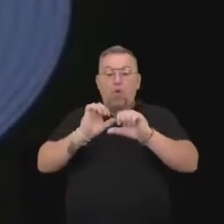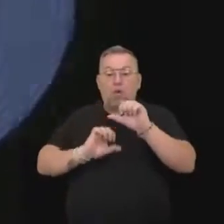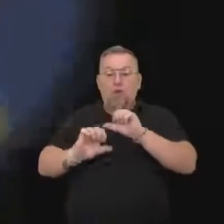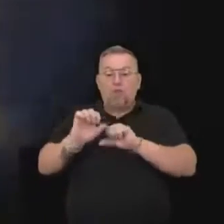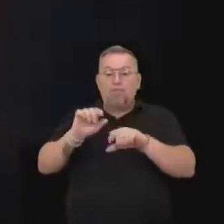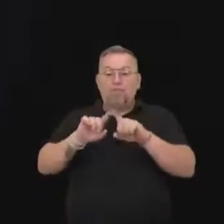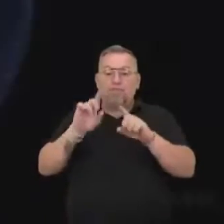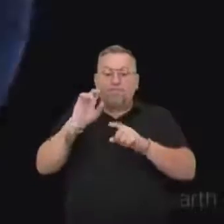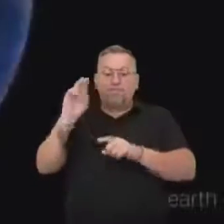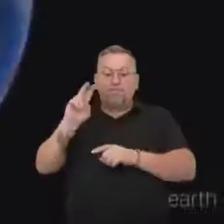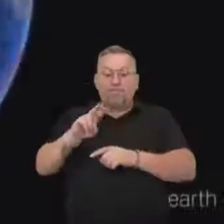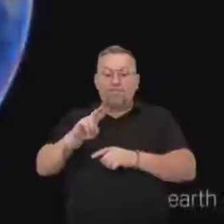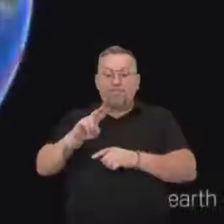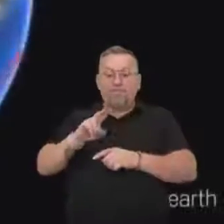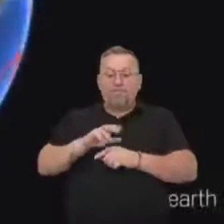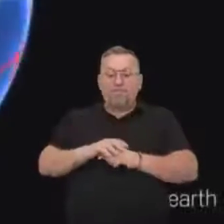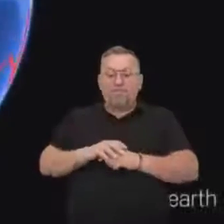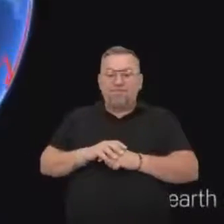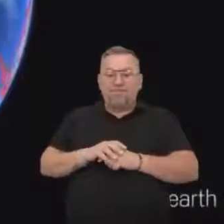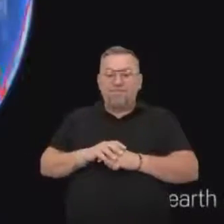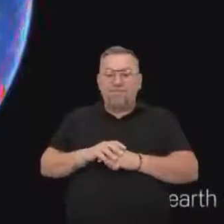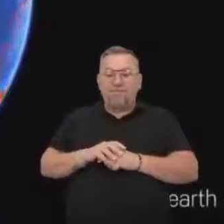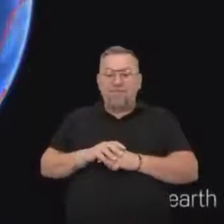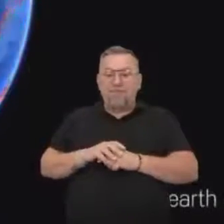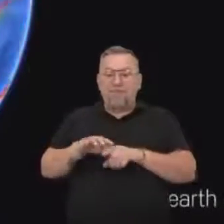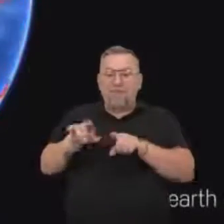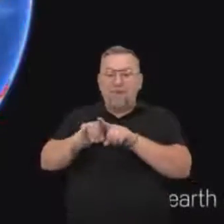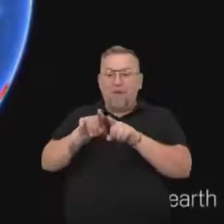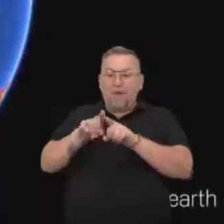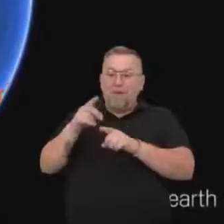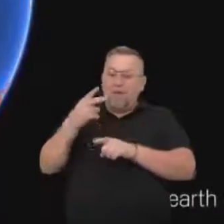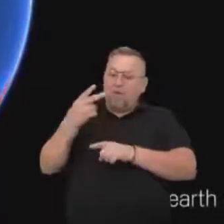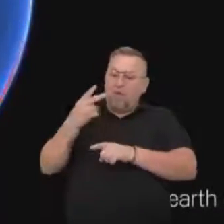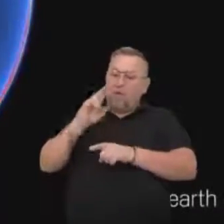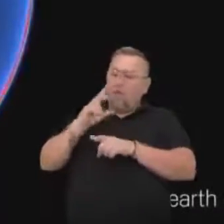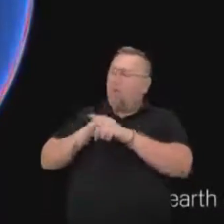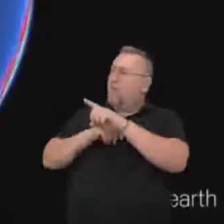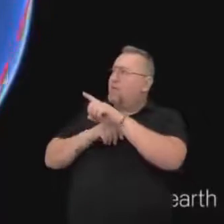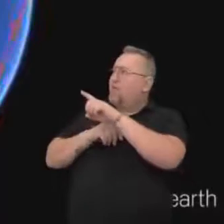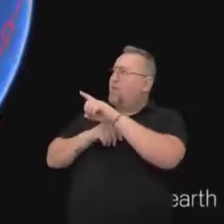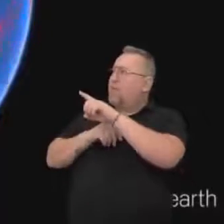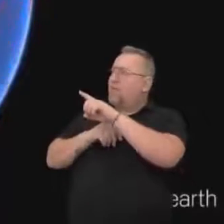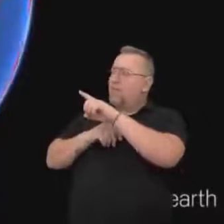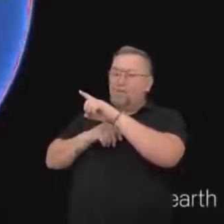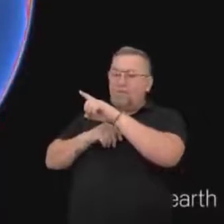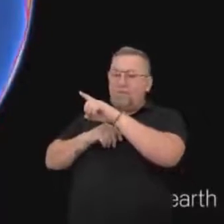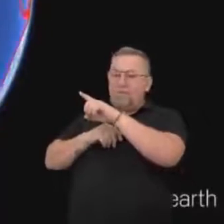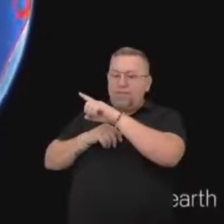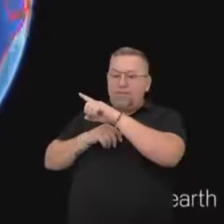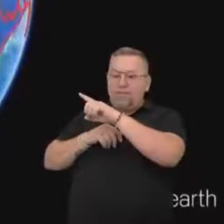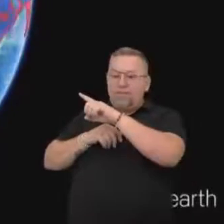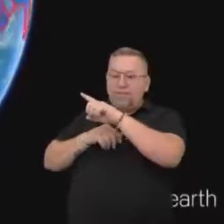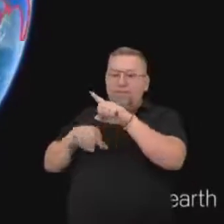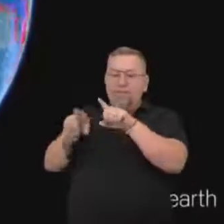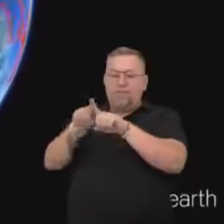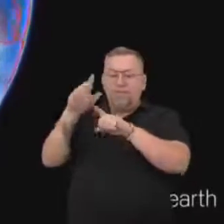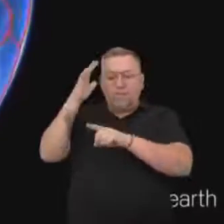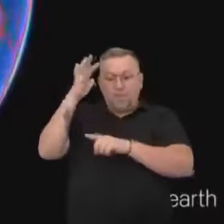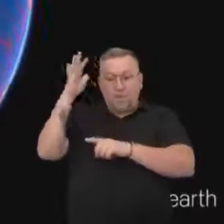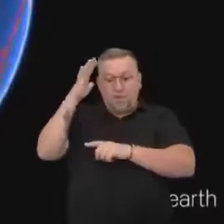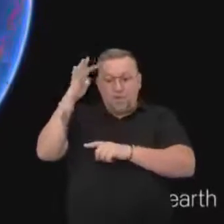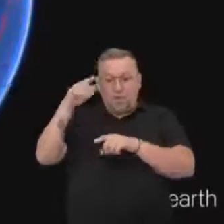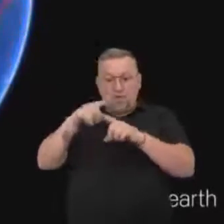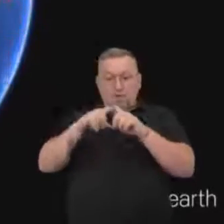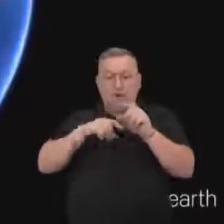olha que legal, né? E aí nessas duas imagens que apareceram, aparece, né, a teoria de Wegener, né, que é a deriva dos